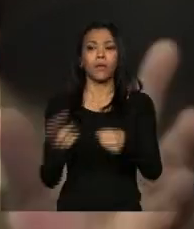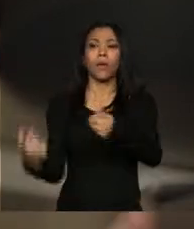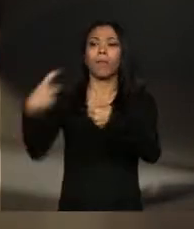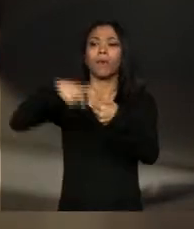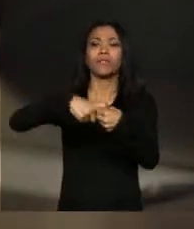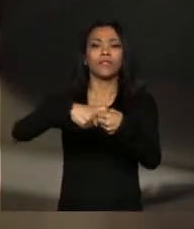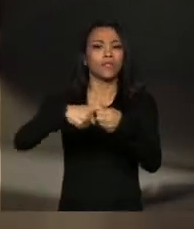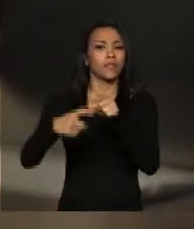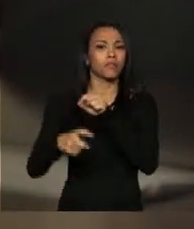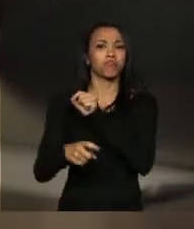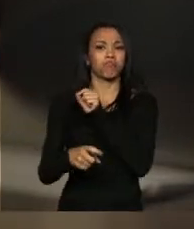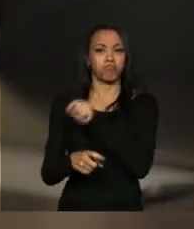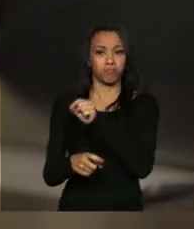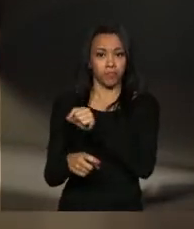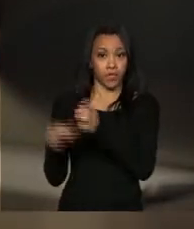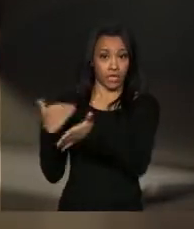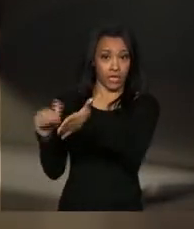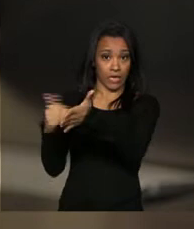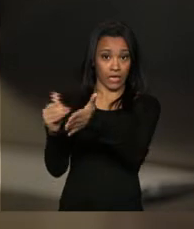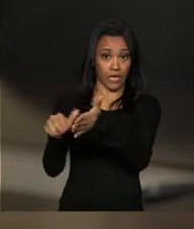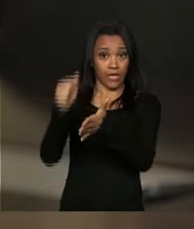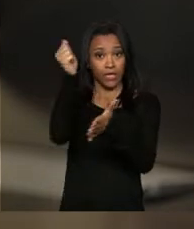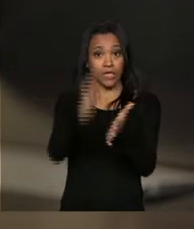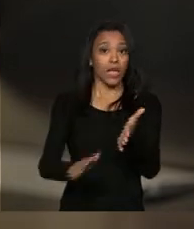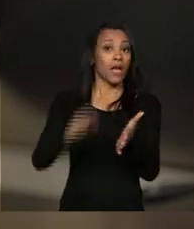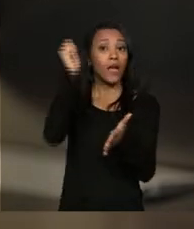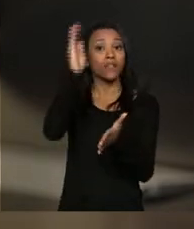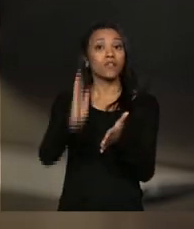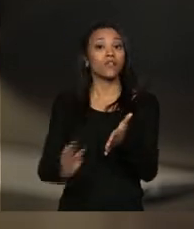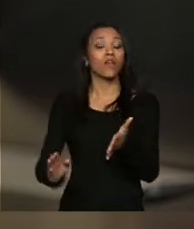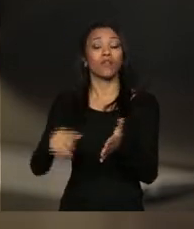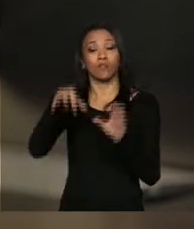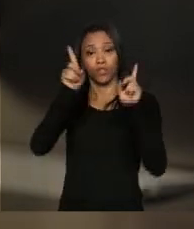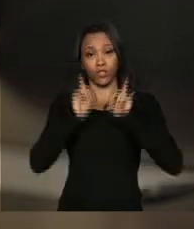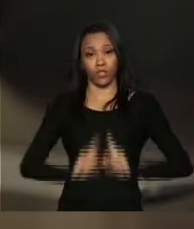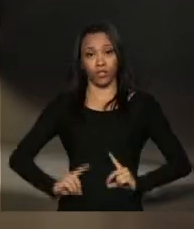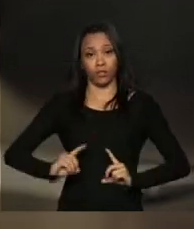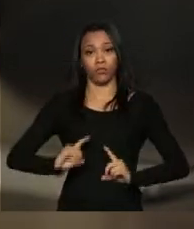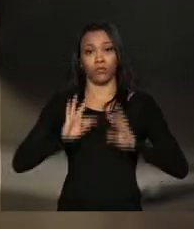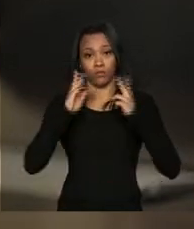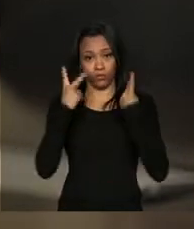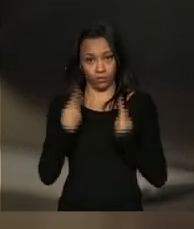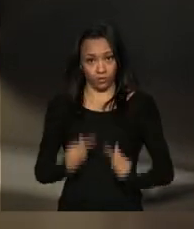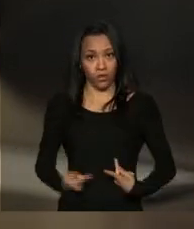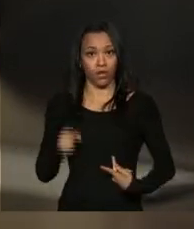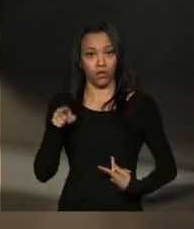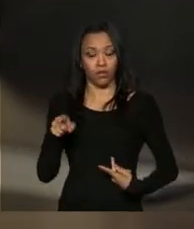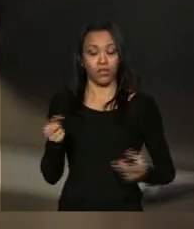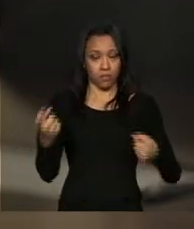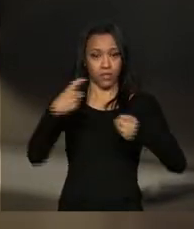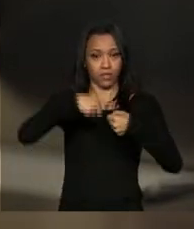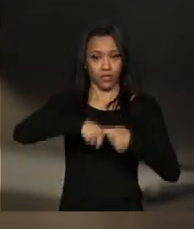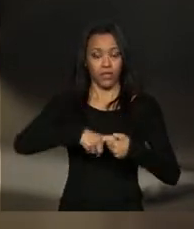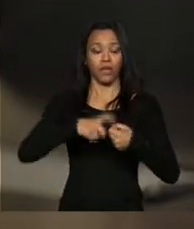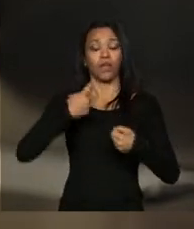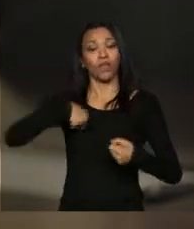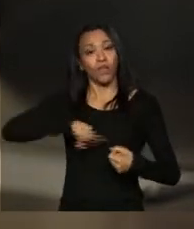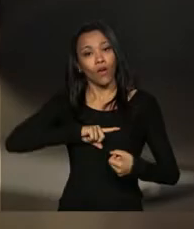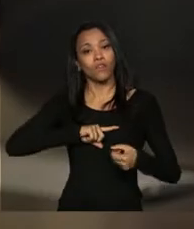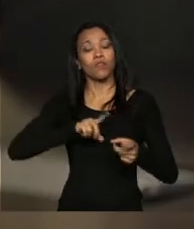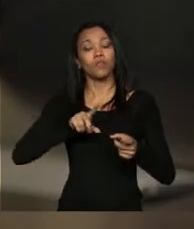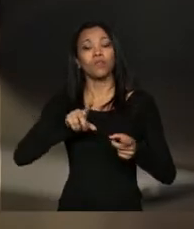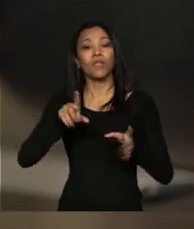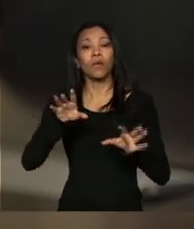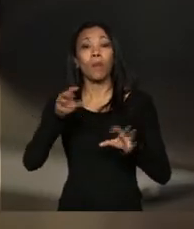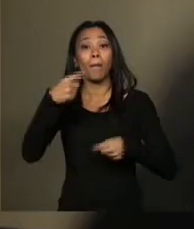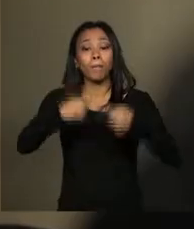o Ministério, com a Secretaria Nacional de Direitos Humanos, a gente vai começar a disponibilizar uma política de